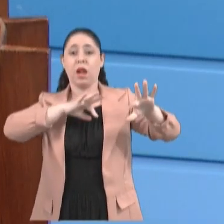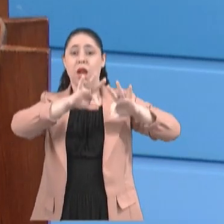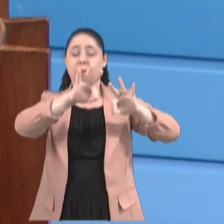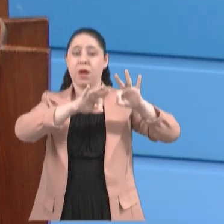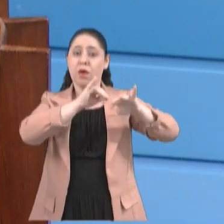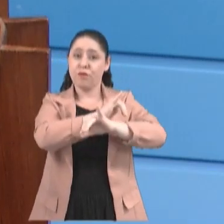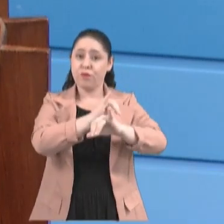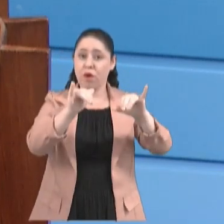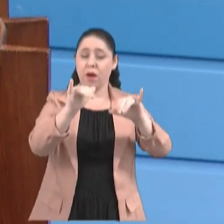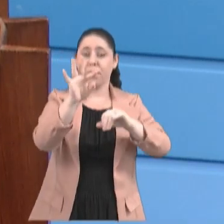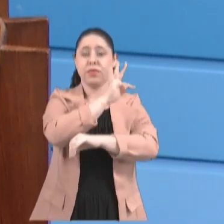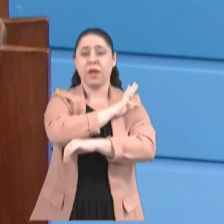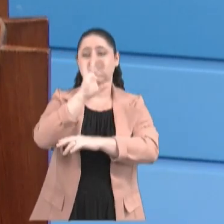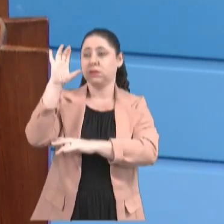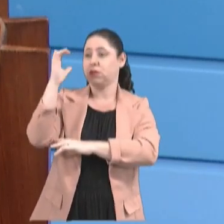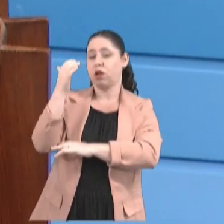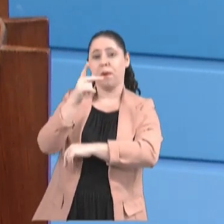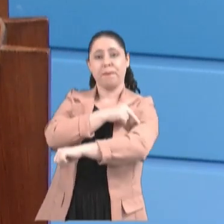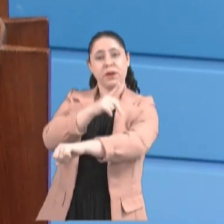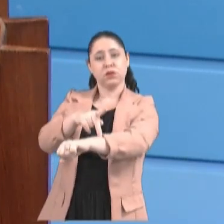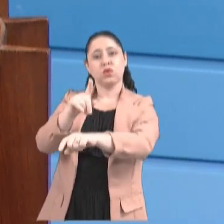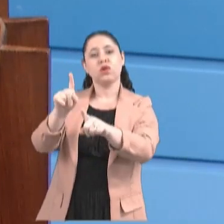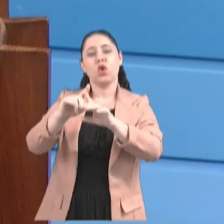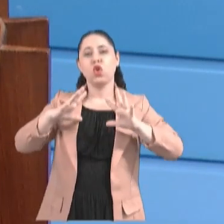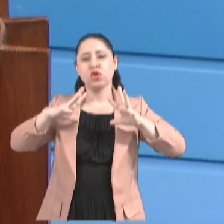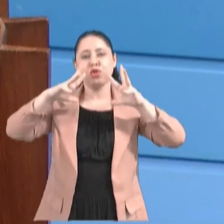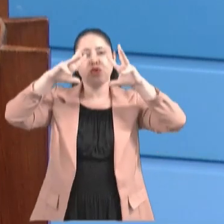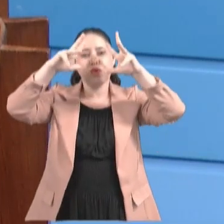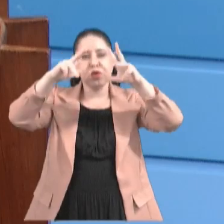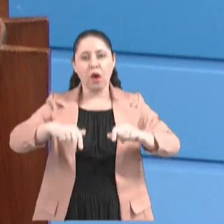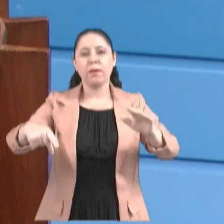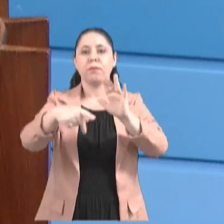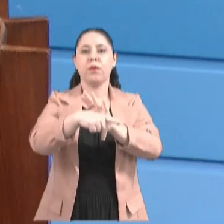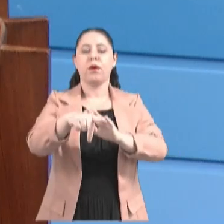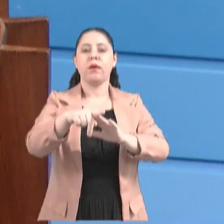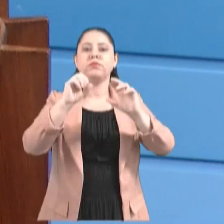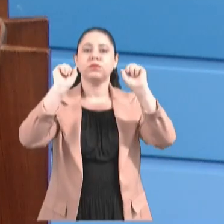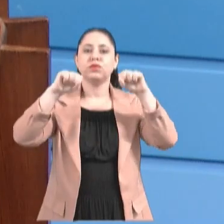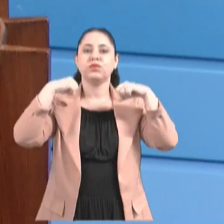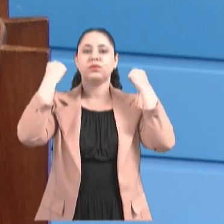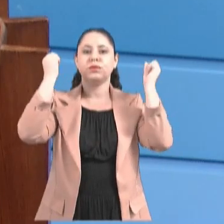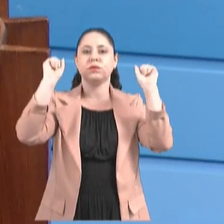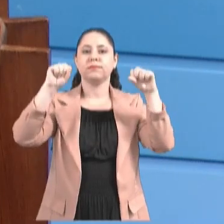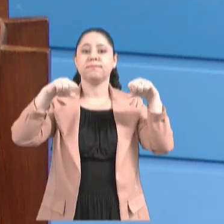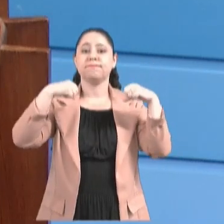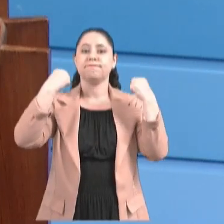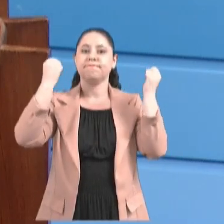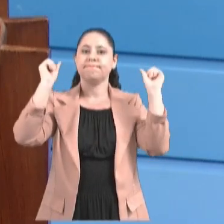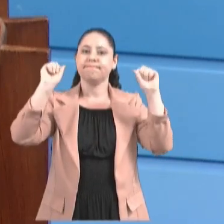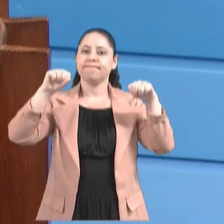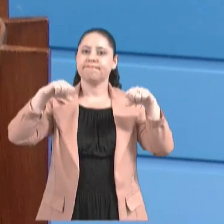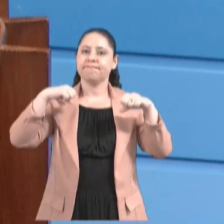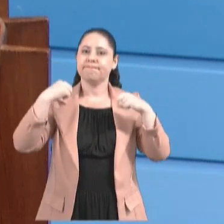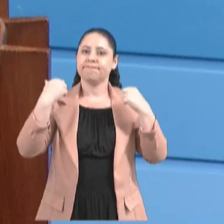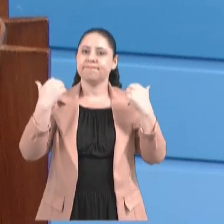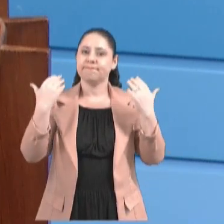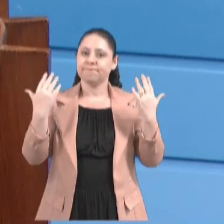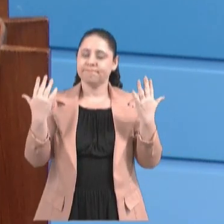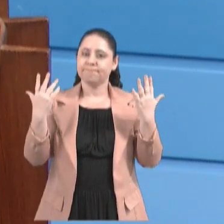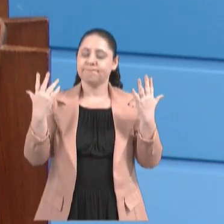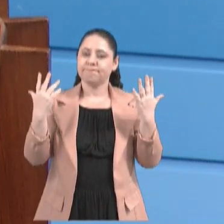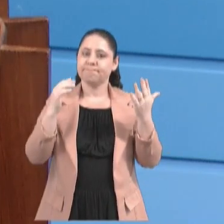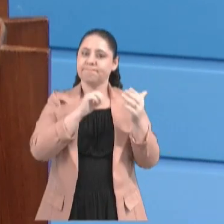elaborar informes técnicos, científicos, pedagógicos, todos da área de atividade física e de desporto,